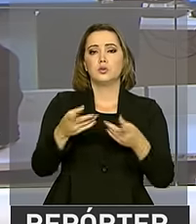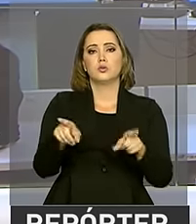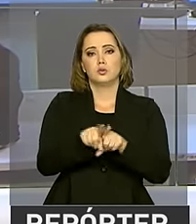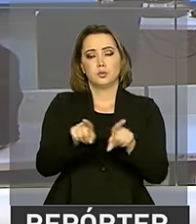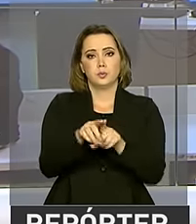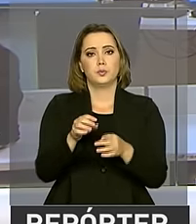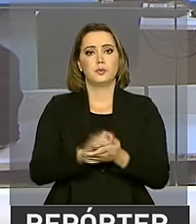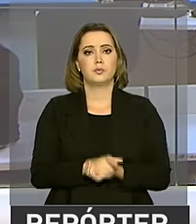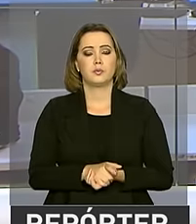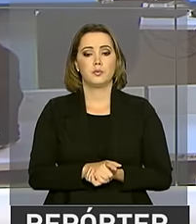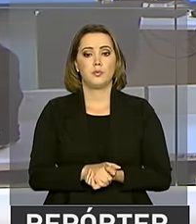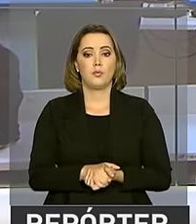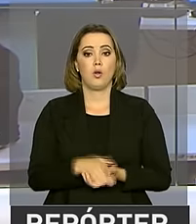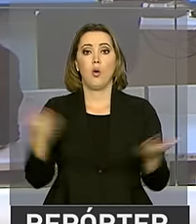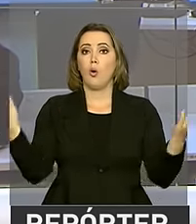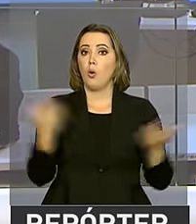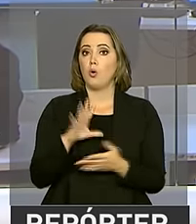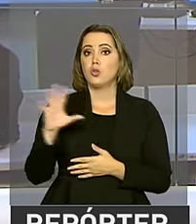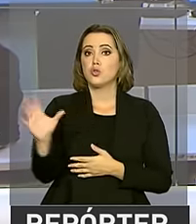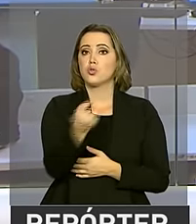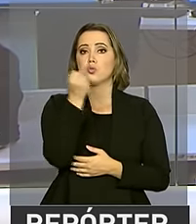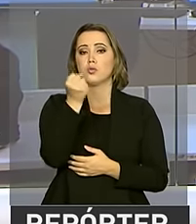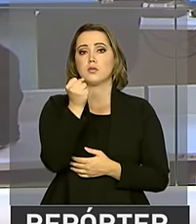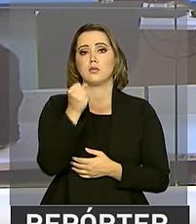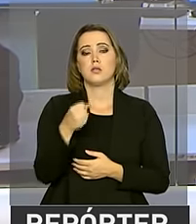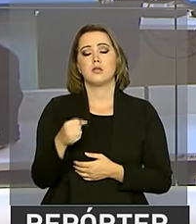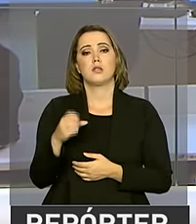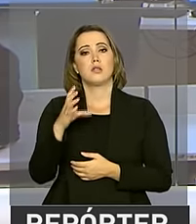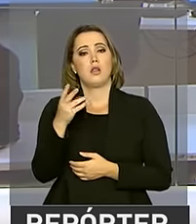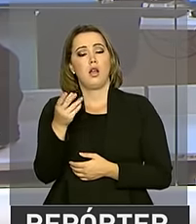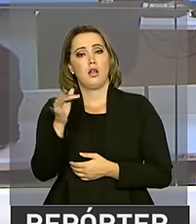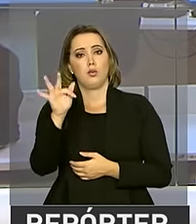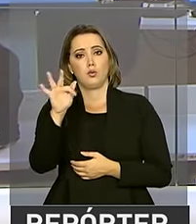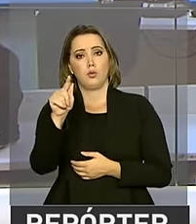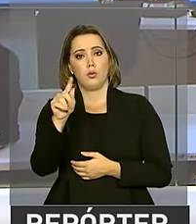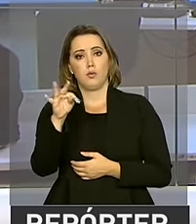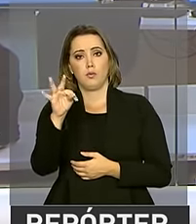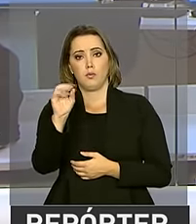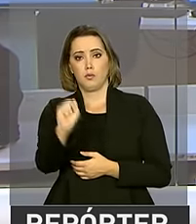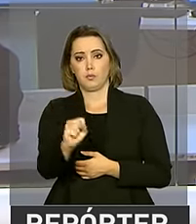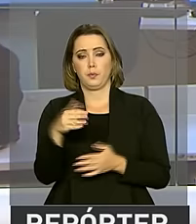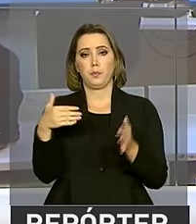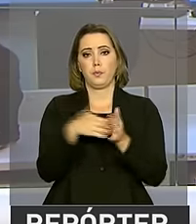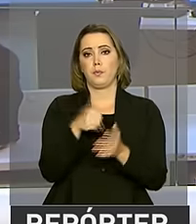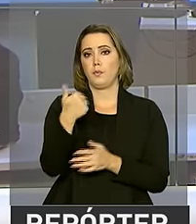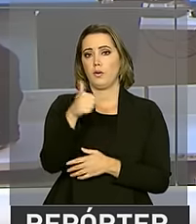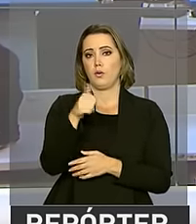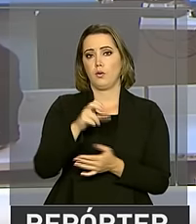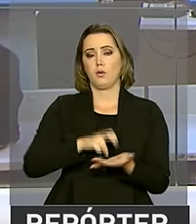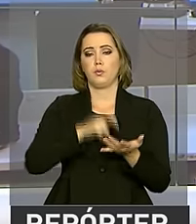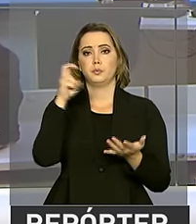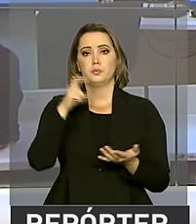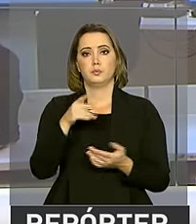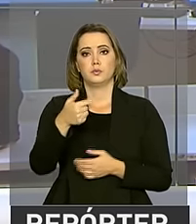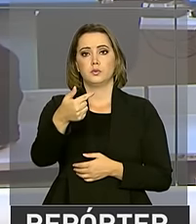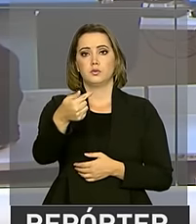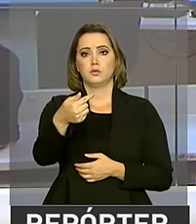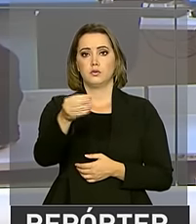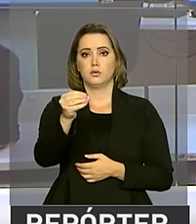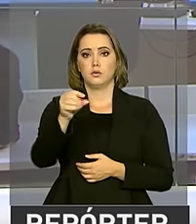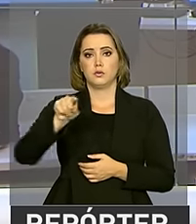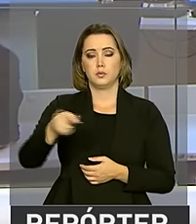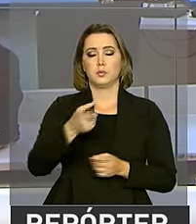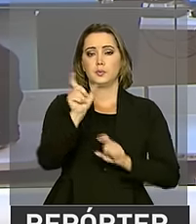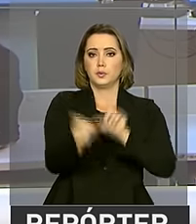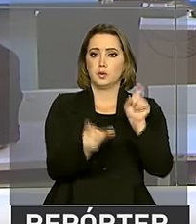começou hoje o saque das contas inativas do FGTS até às 11 horas da manhã 700.000 pessoas tiveram acesso ao